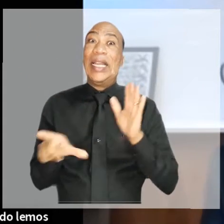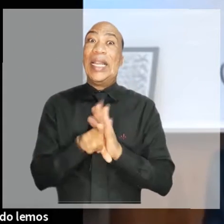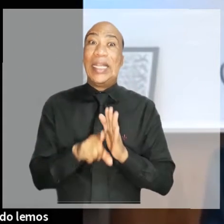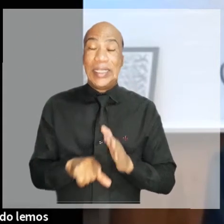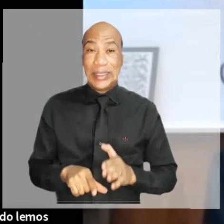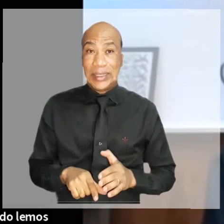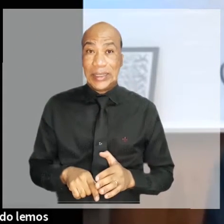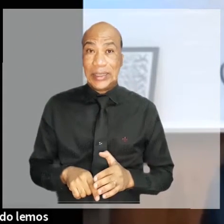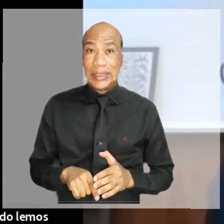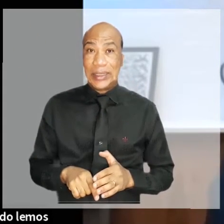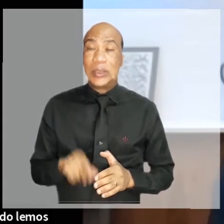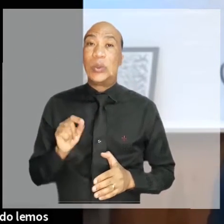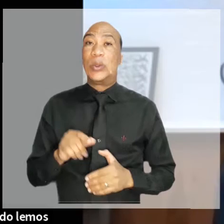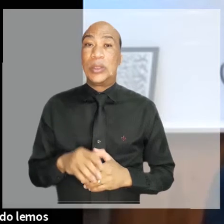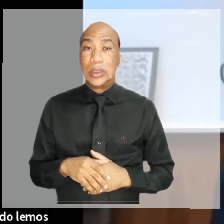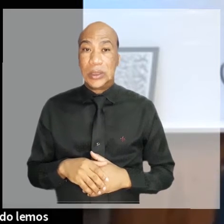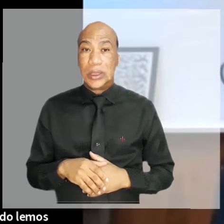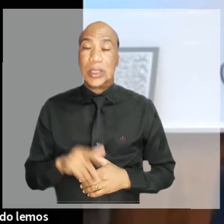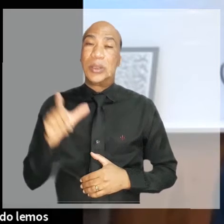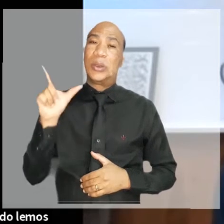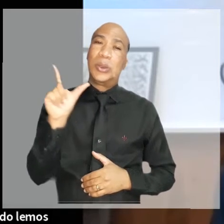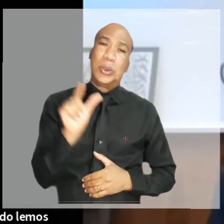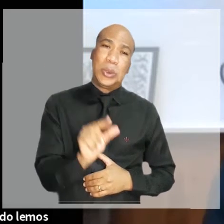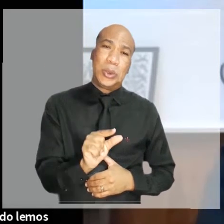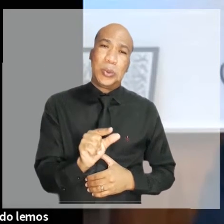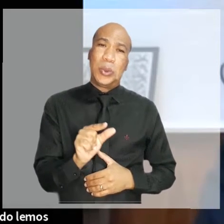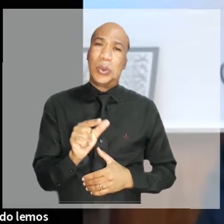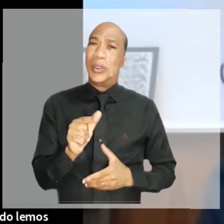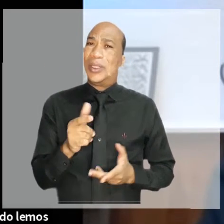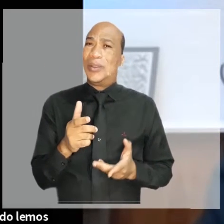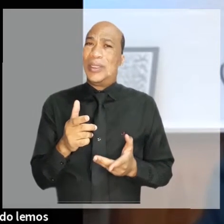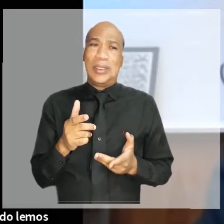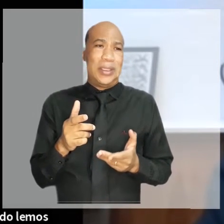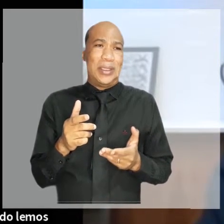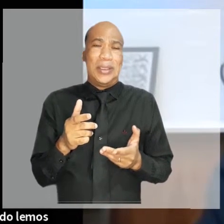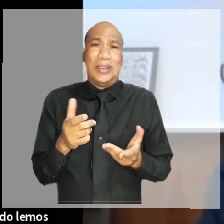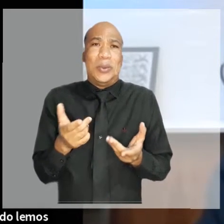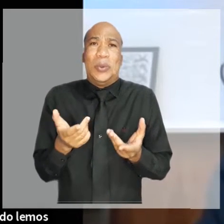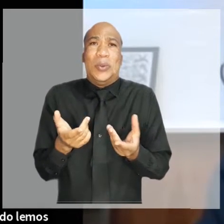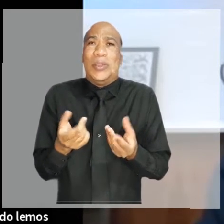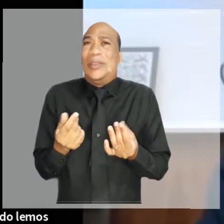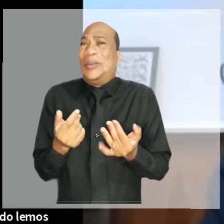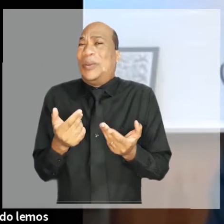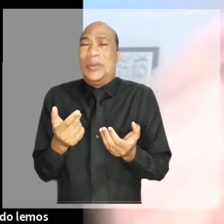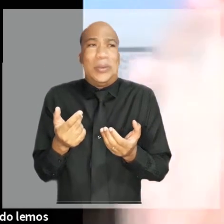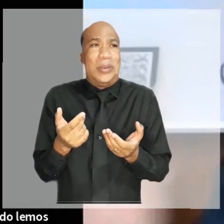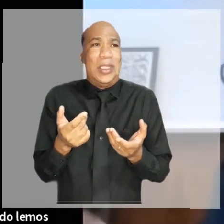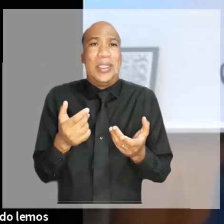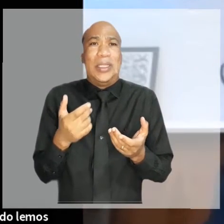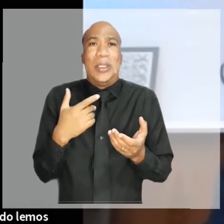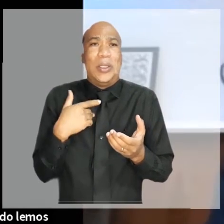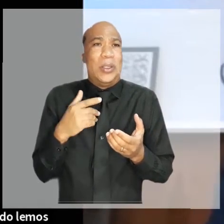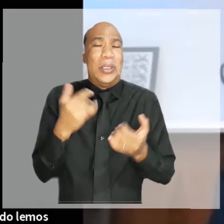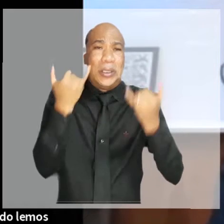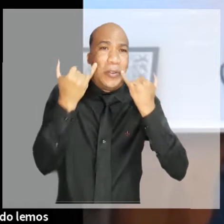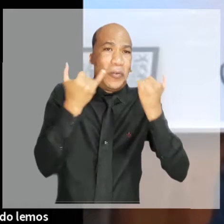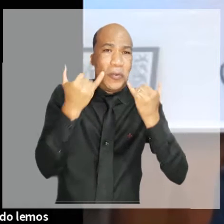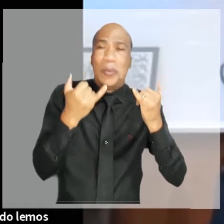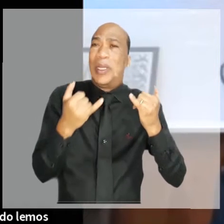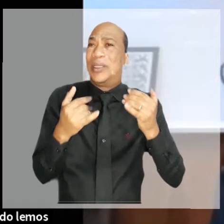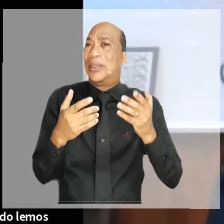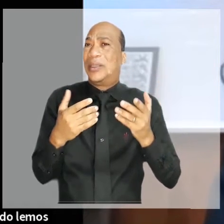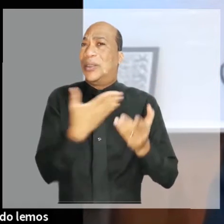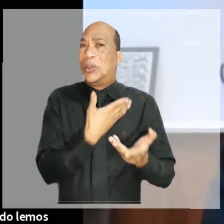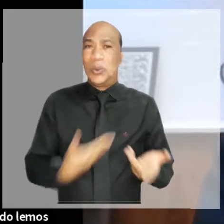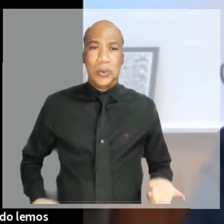espaço das informações públicas. Então, isso me preocupa, porque eu acho que se a gente esquecer dessa outra dimensão